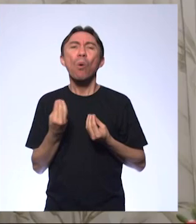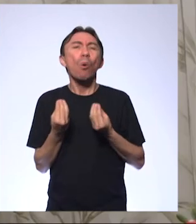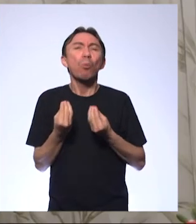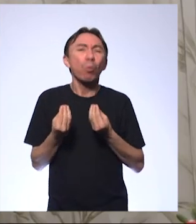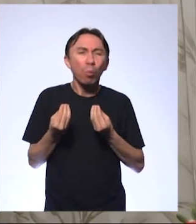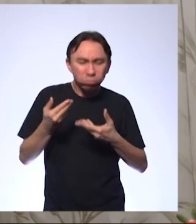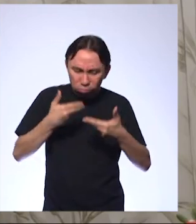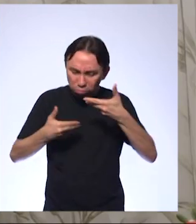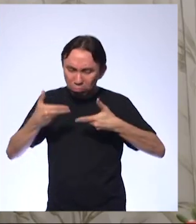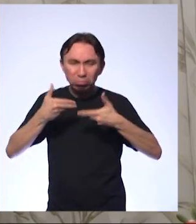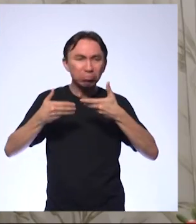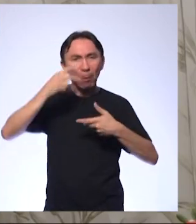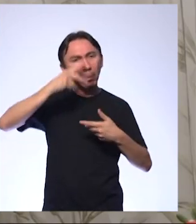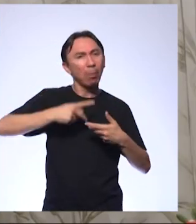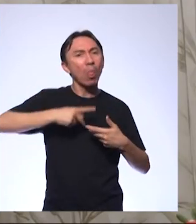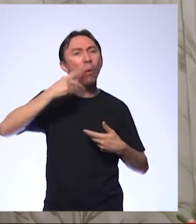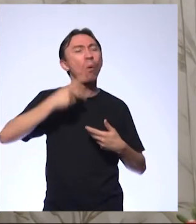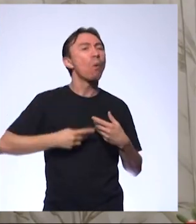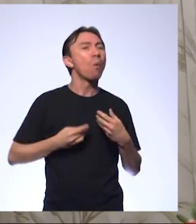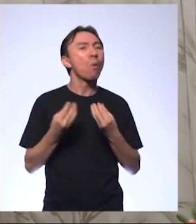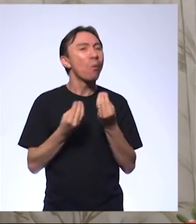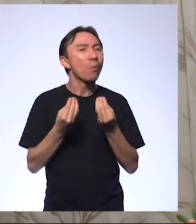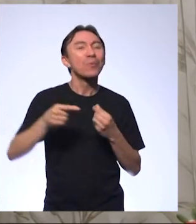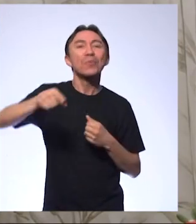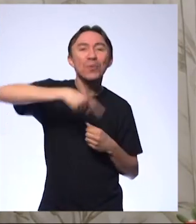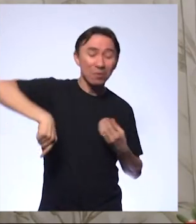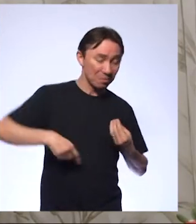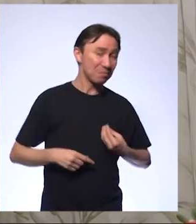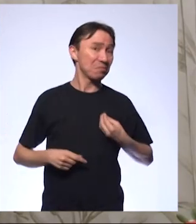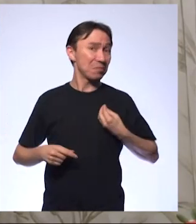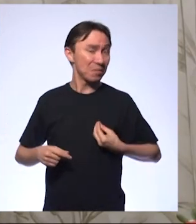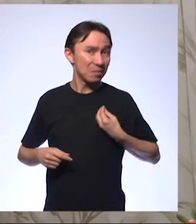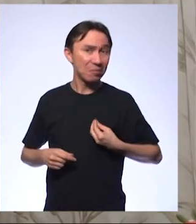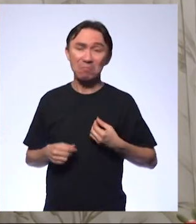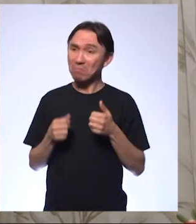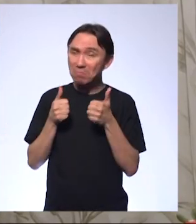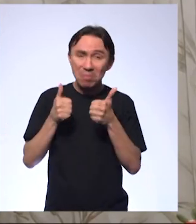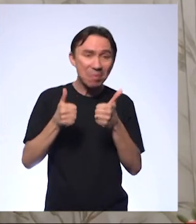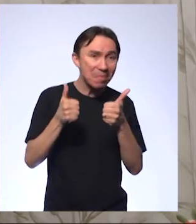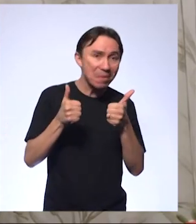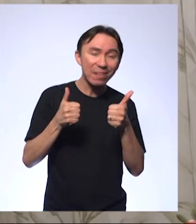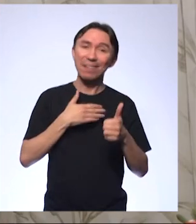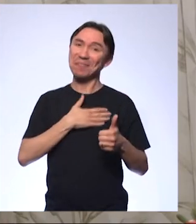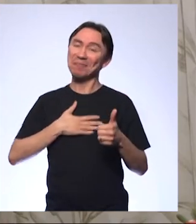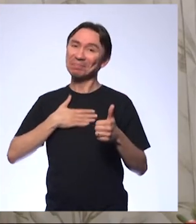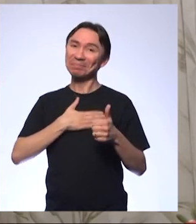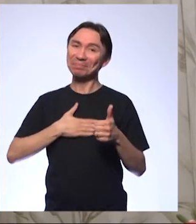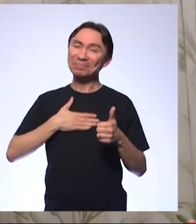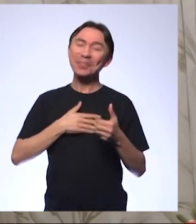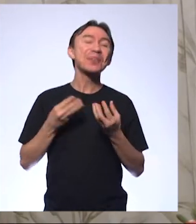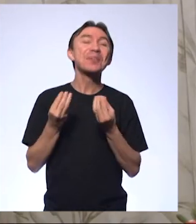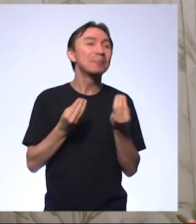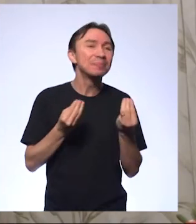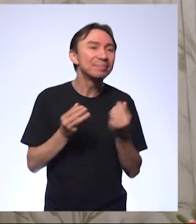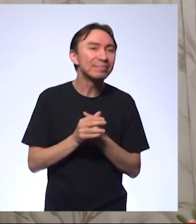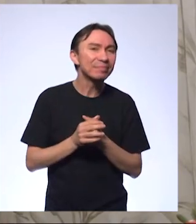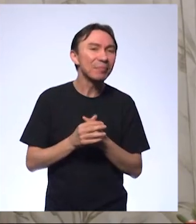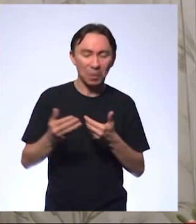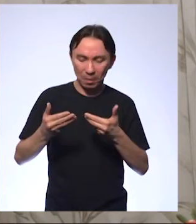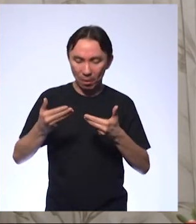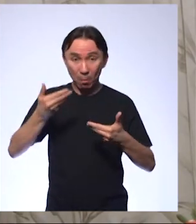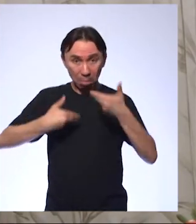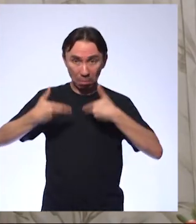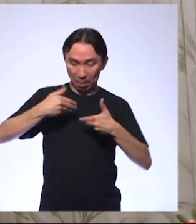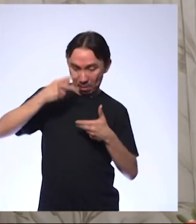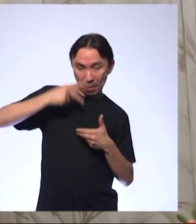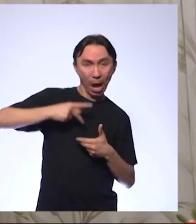que a gente tenha aí mais chances de ter uma vida mais agradável, de ter uma vida melhor. Mas para a gente falar sobre autocuidado, é